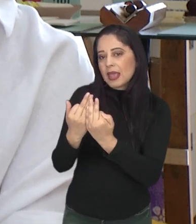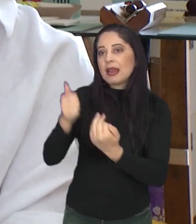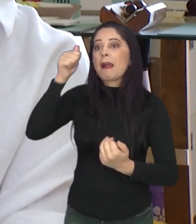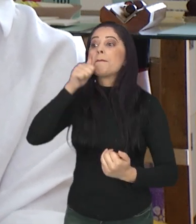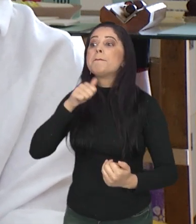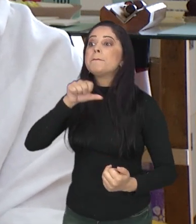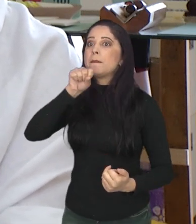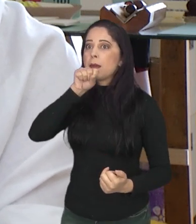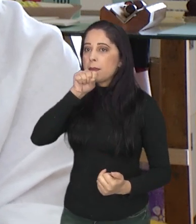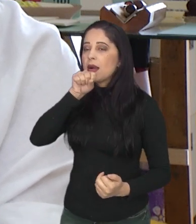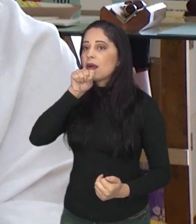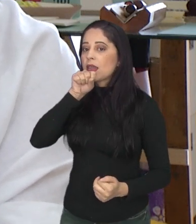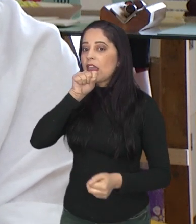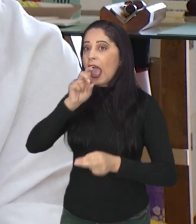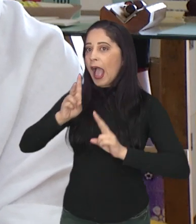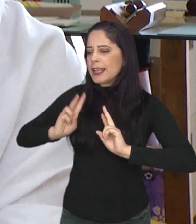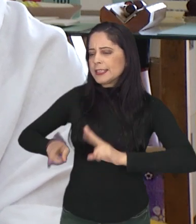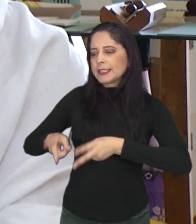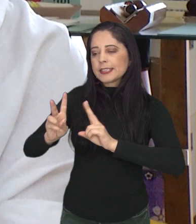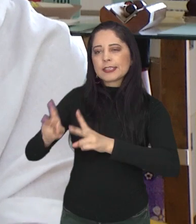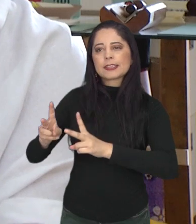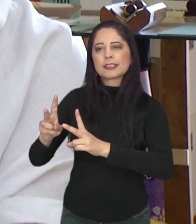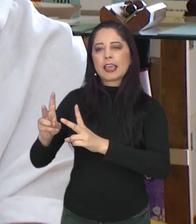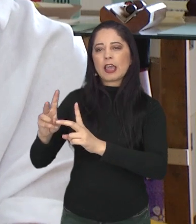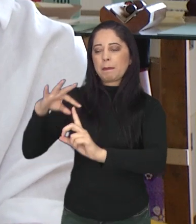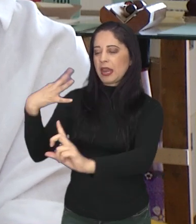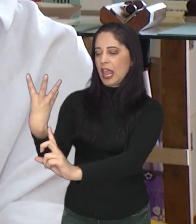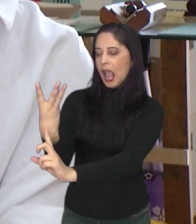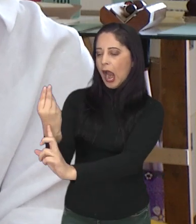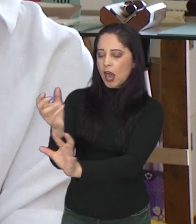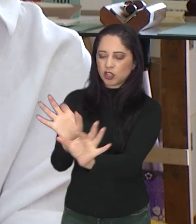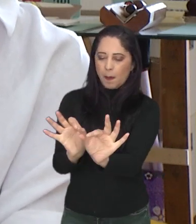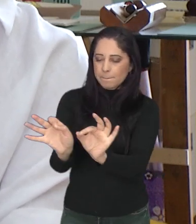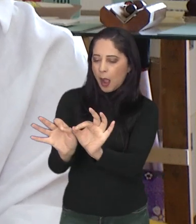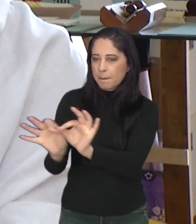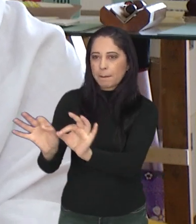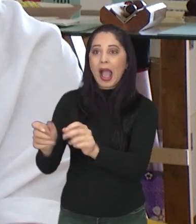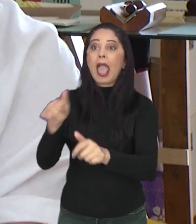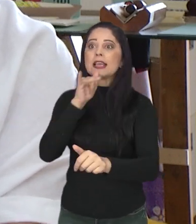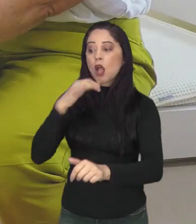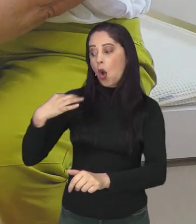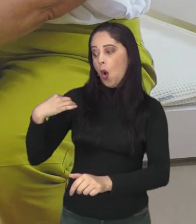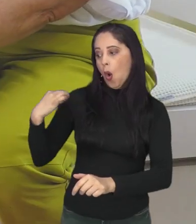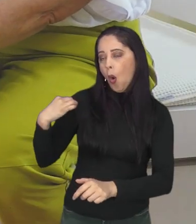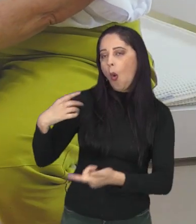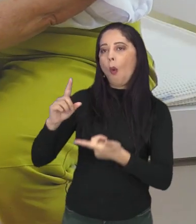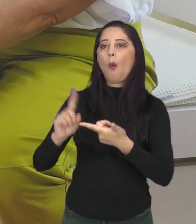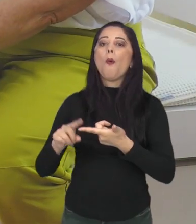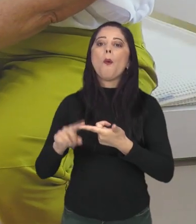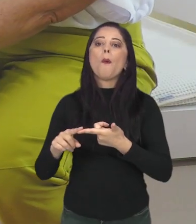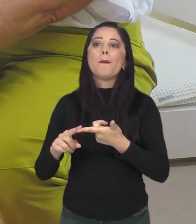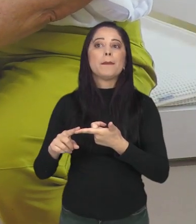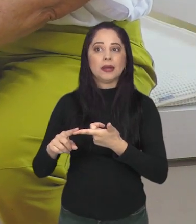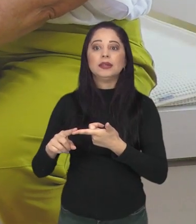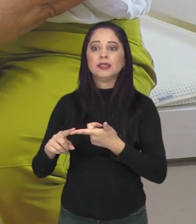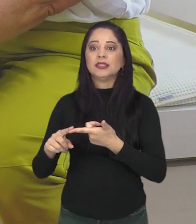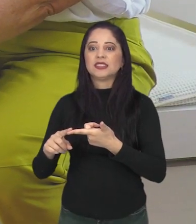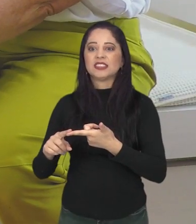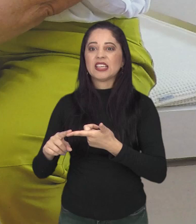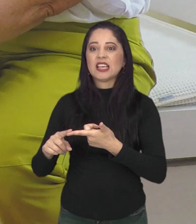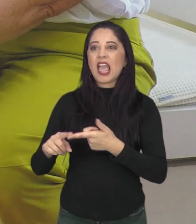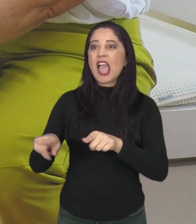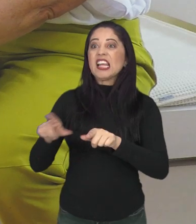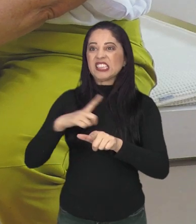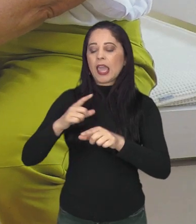mãe sempre fez muita coisa artesanal né então desculpas As Nossas Roupas